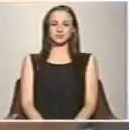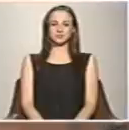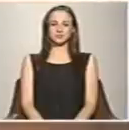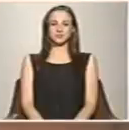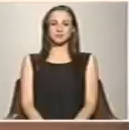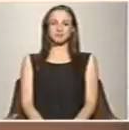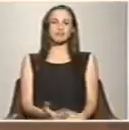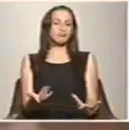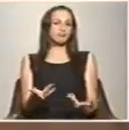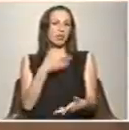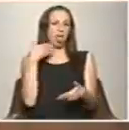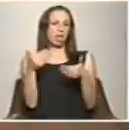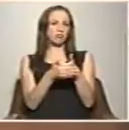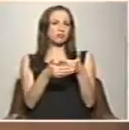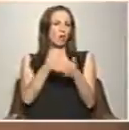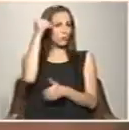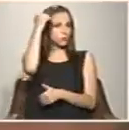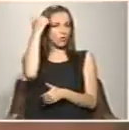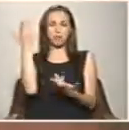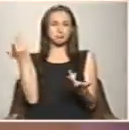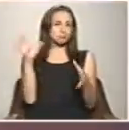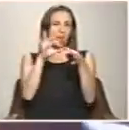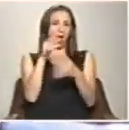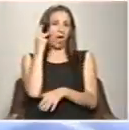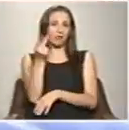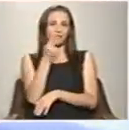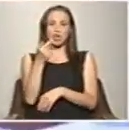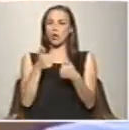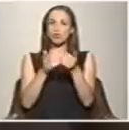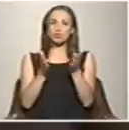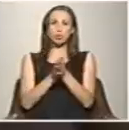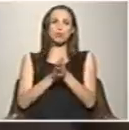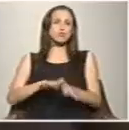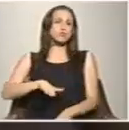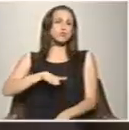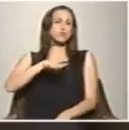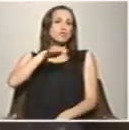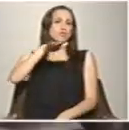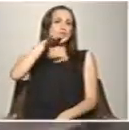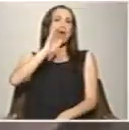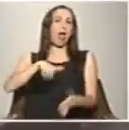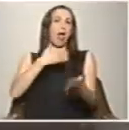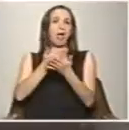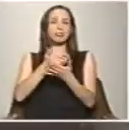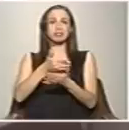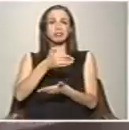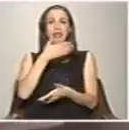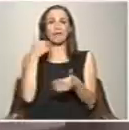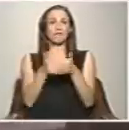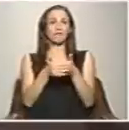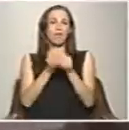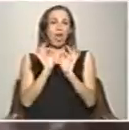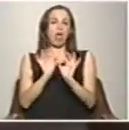Porque envelhecer faz parte da vida, porque todos caminhamos irremediavelmente para velhos. E então, no mundo ocidental,